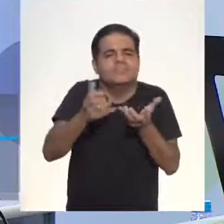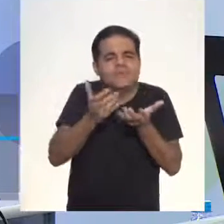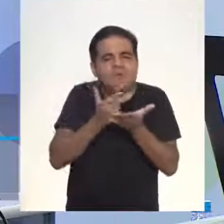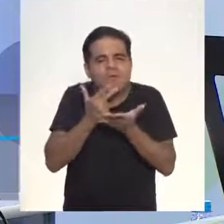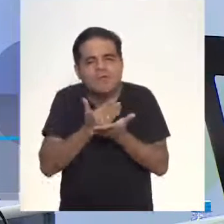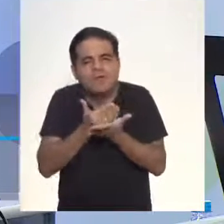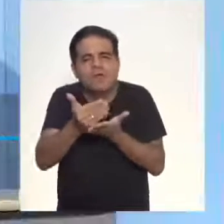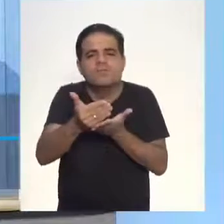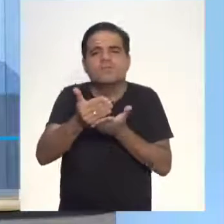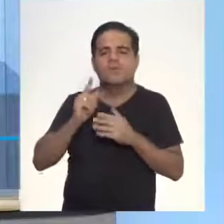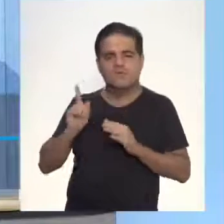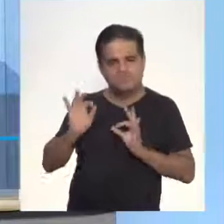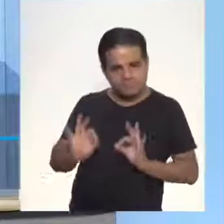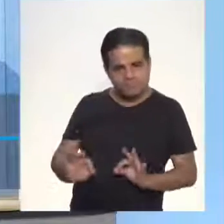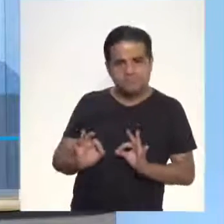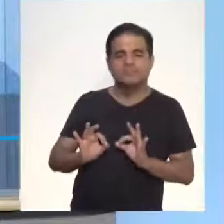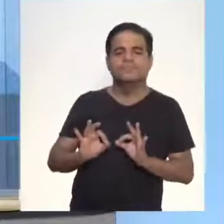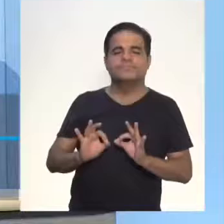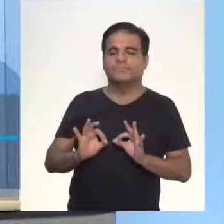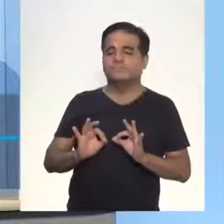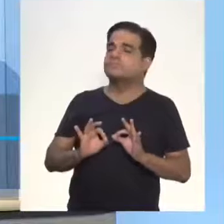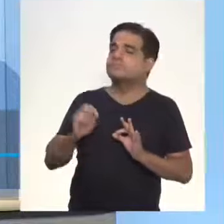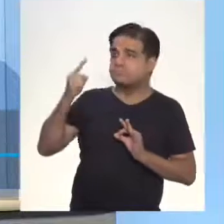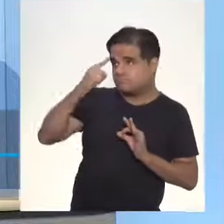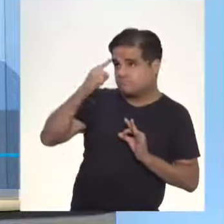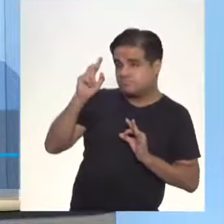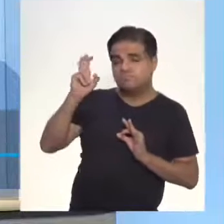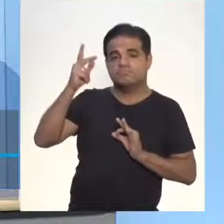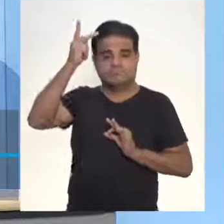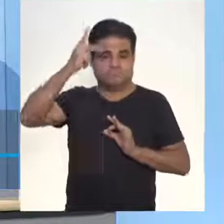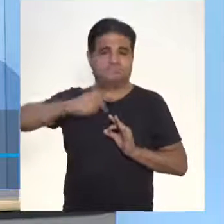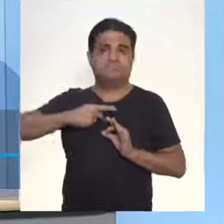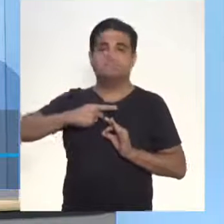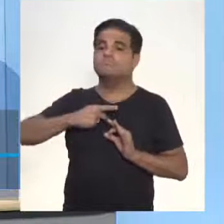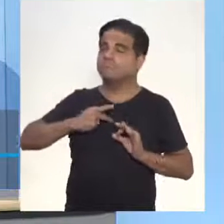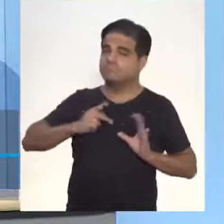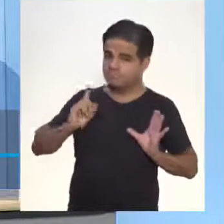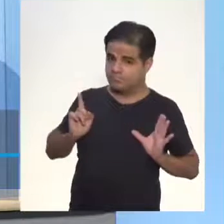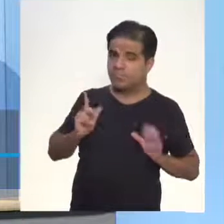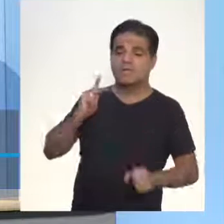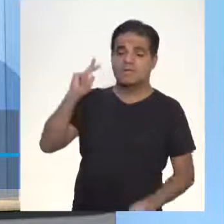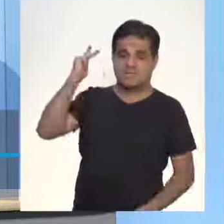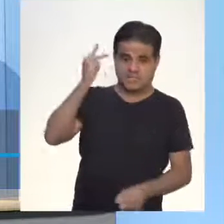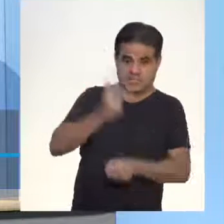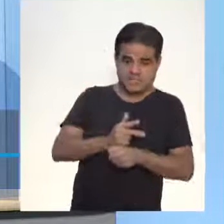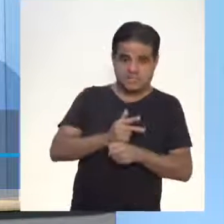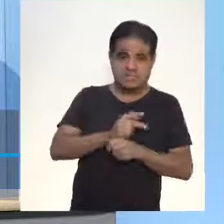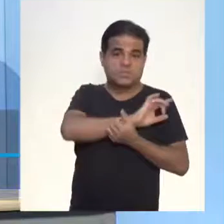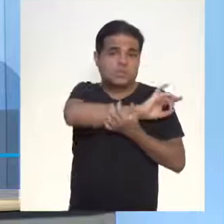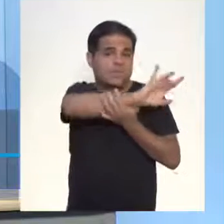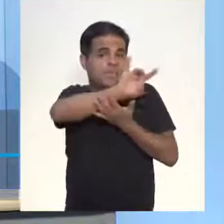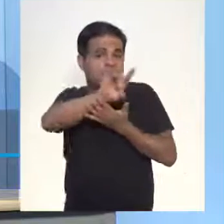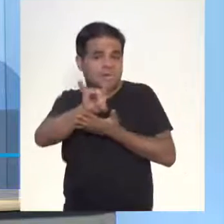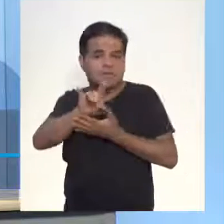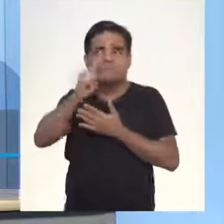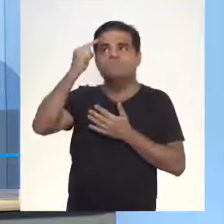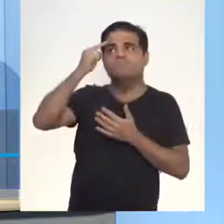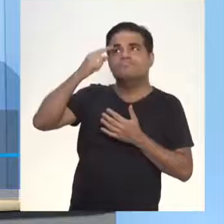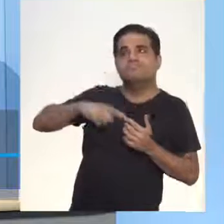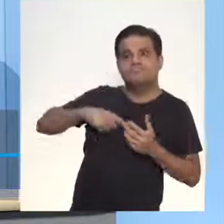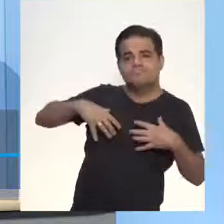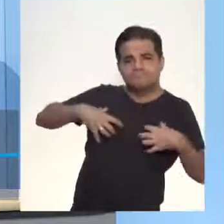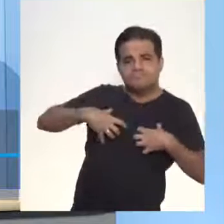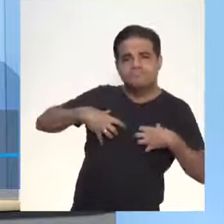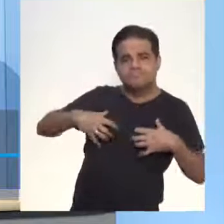lá no início, né, Pro? Exatamente. Como a questão é pessoal, então esse vídeo, para cada um, vai ter uma